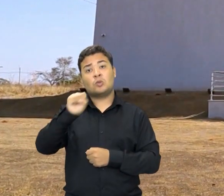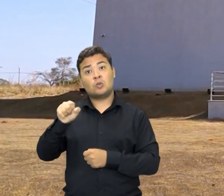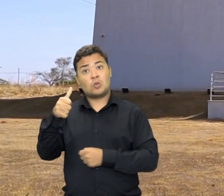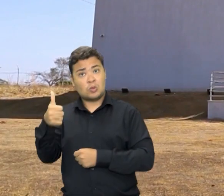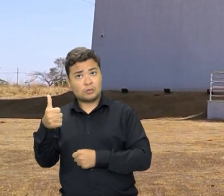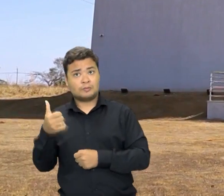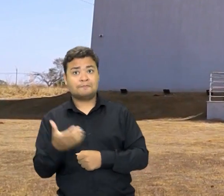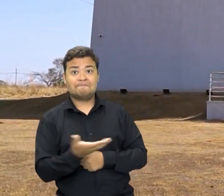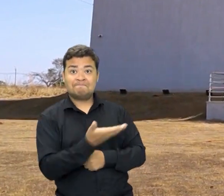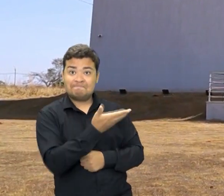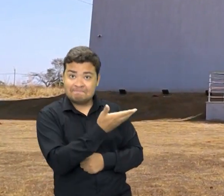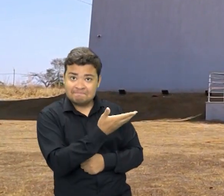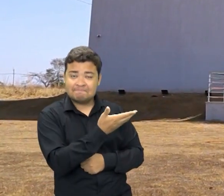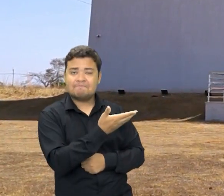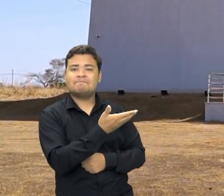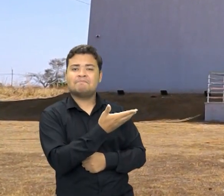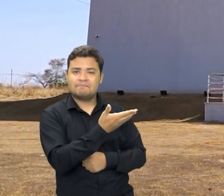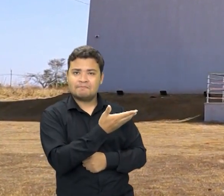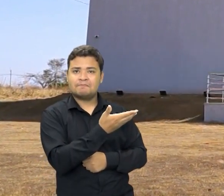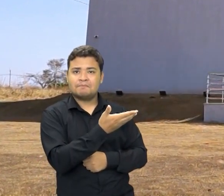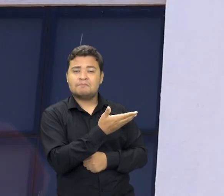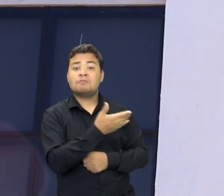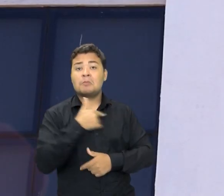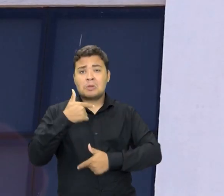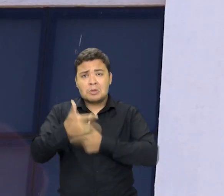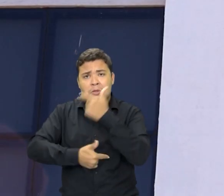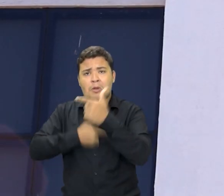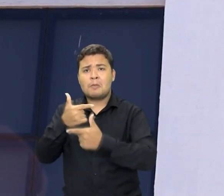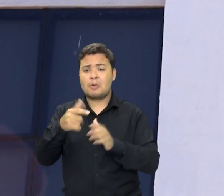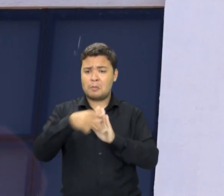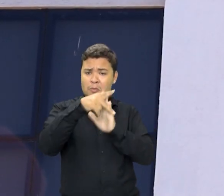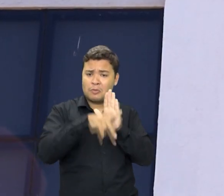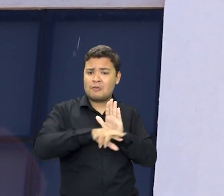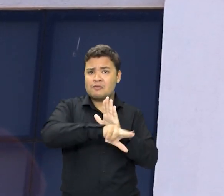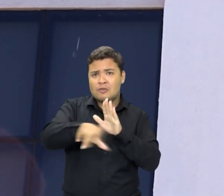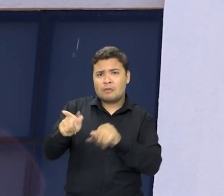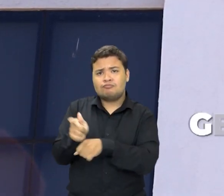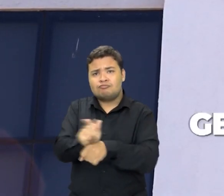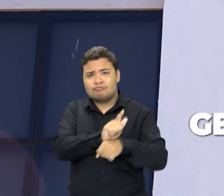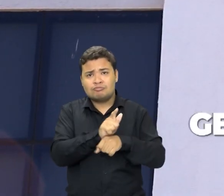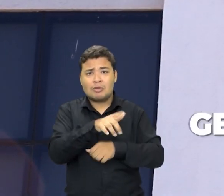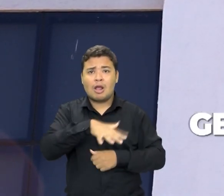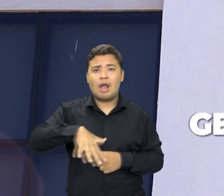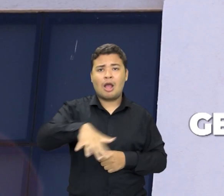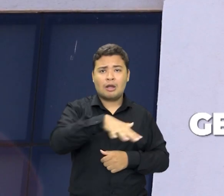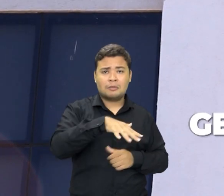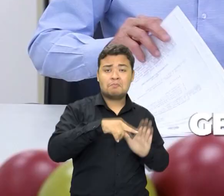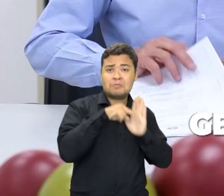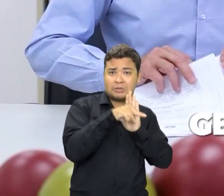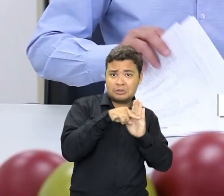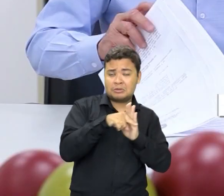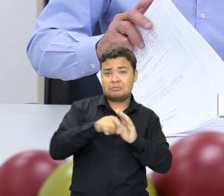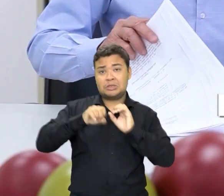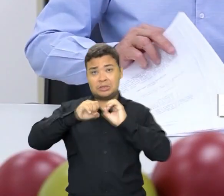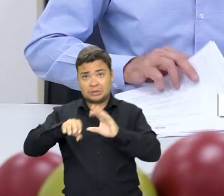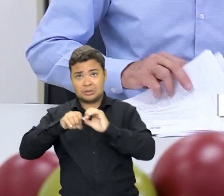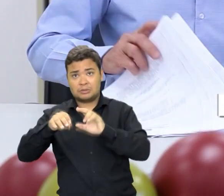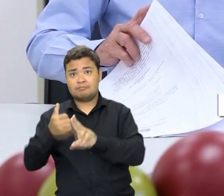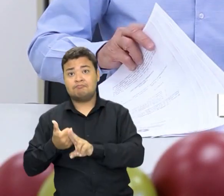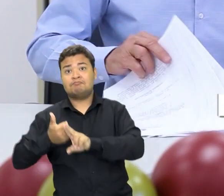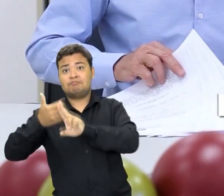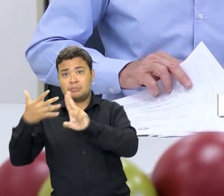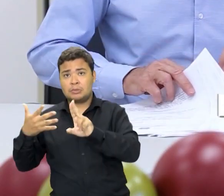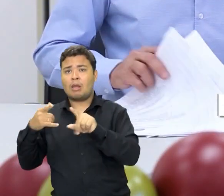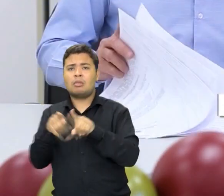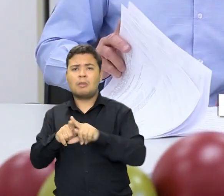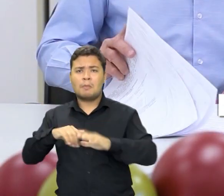Desde 1981, a Fundação de Apoio à Pesquisa, a FUNAP, trabalha com a gestão de projetos de pesquisa,